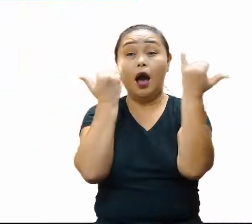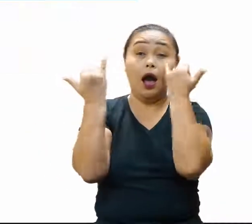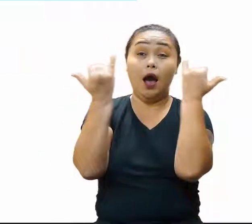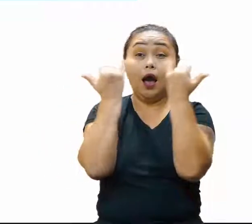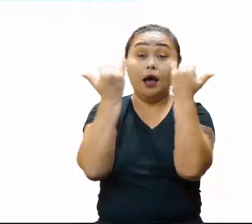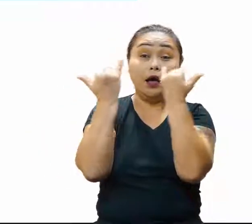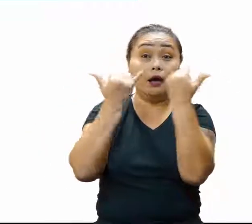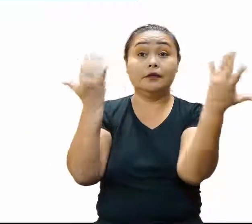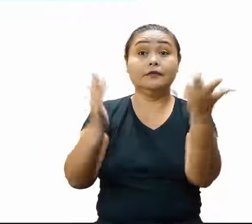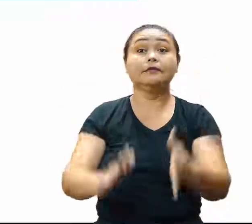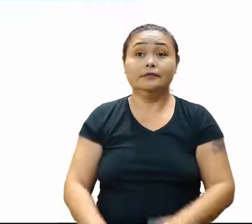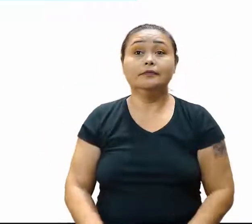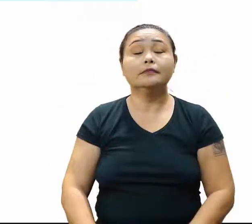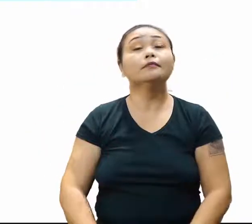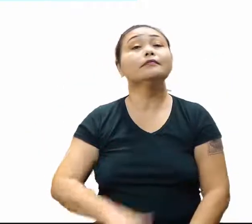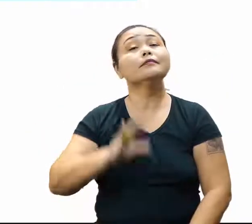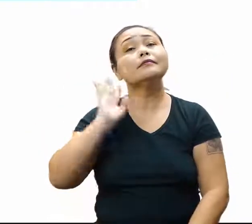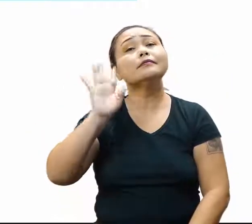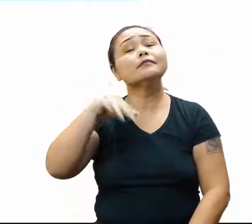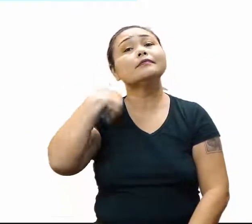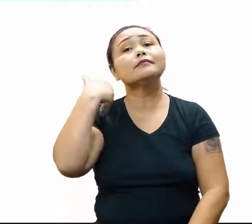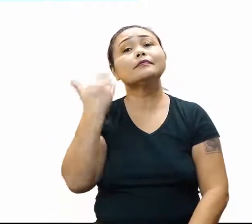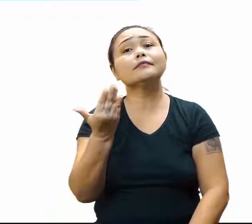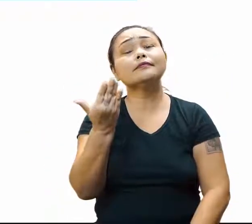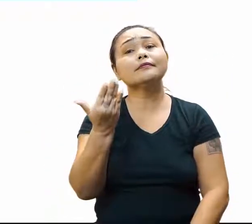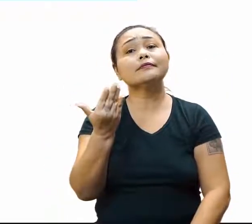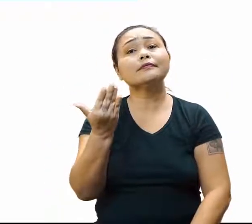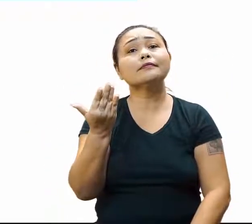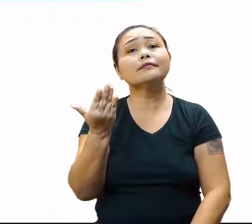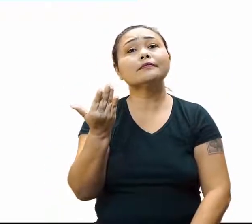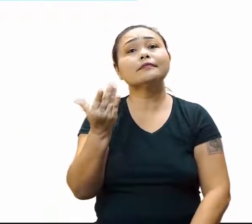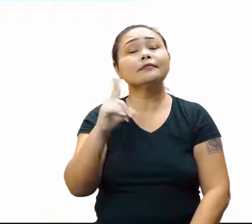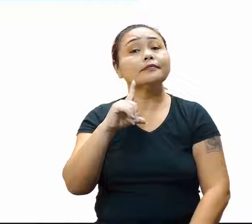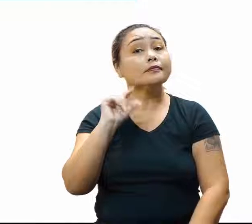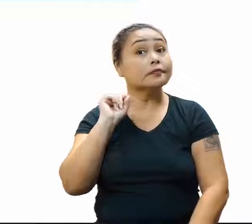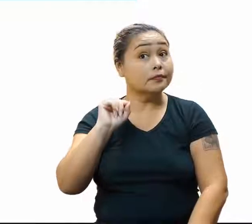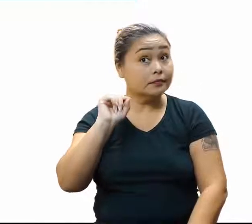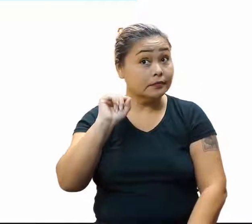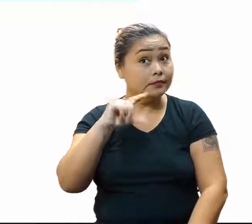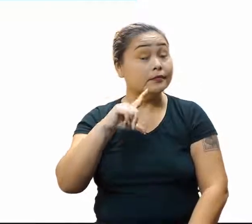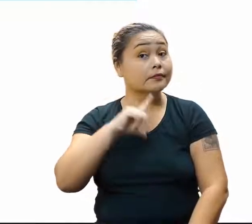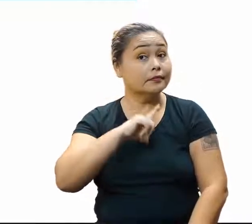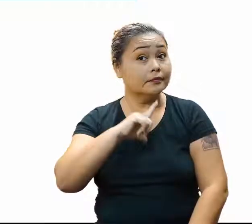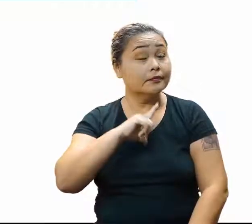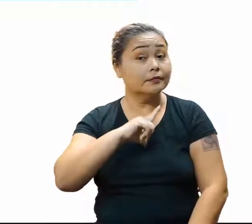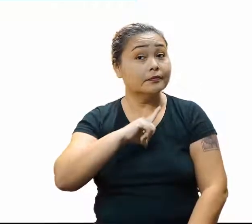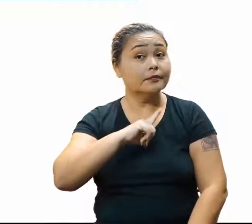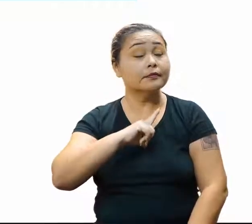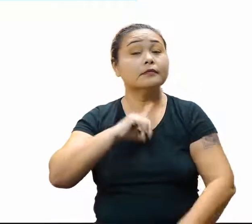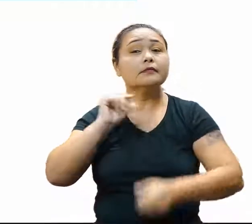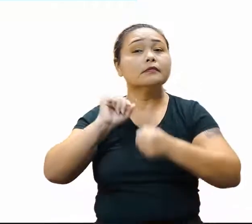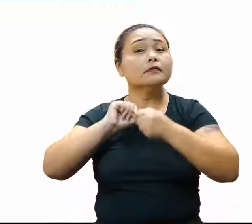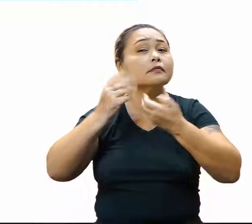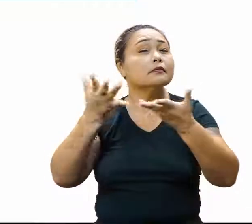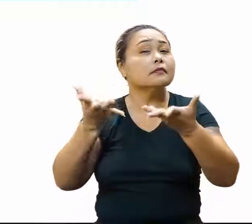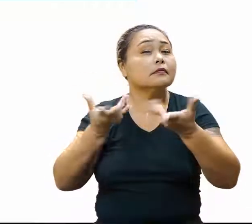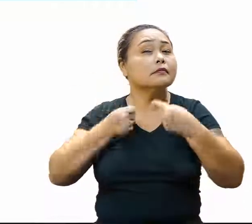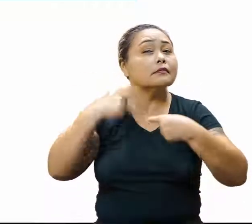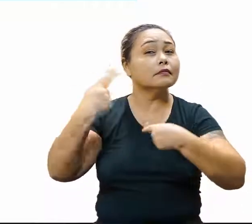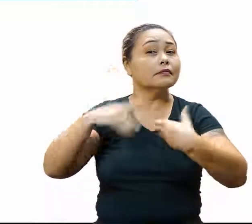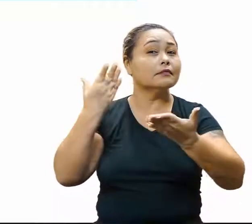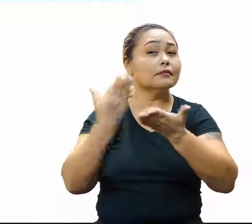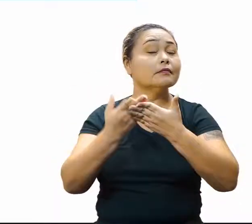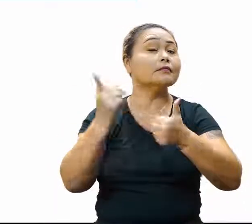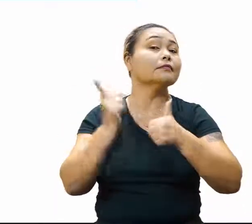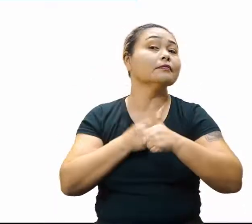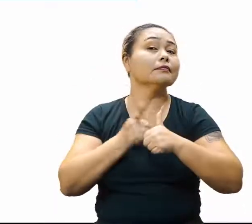bom? Na sequência, veja aí, aluno, o que tu tens que fazer para ter a habilidade dessa aula? Primeiro,